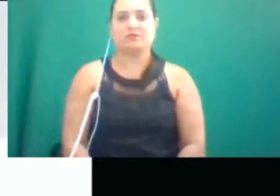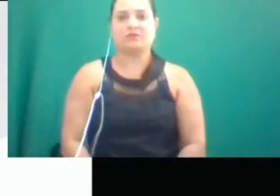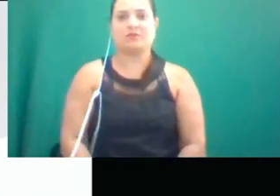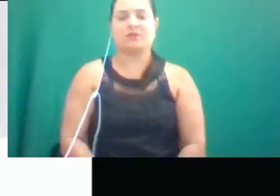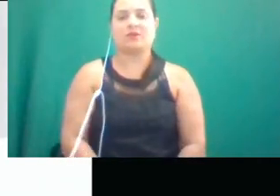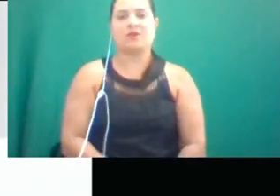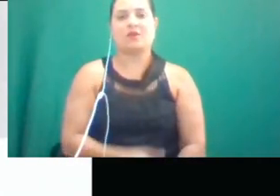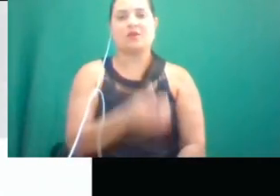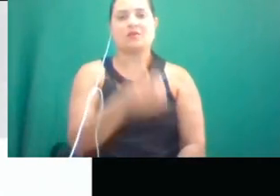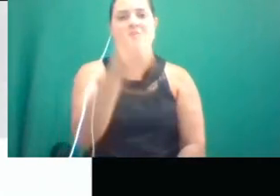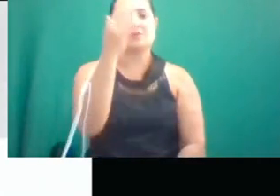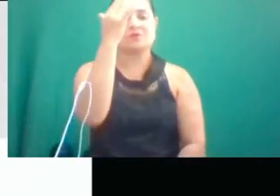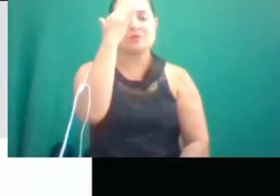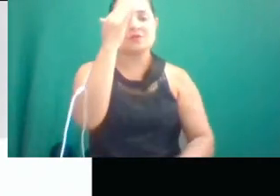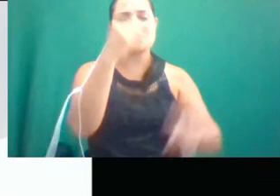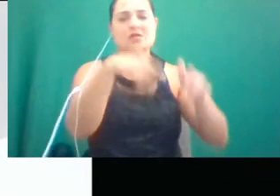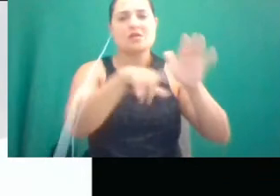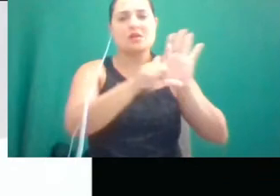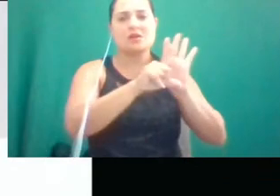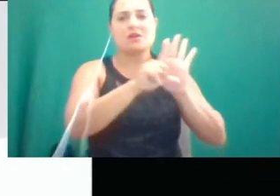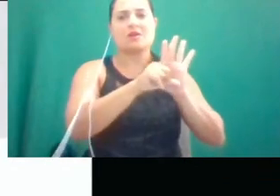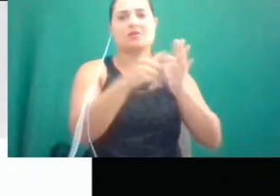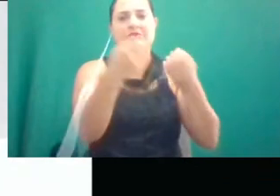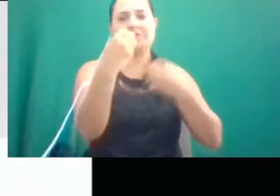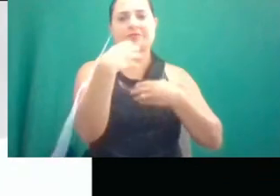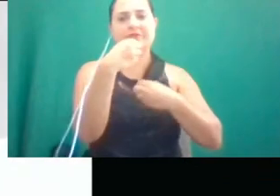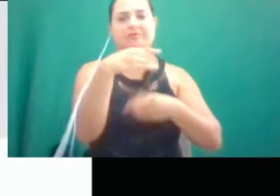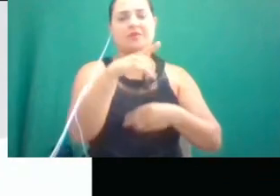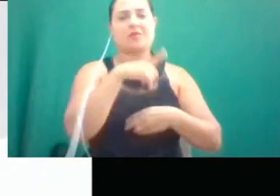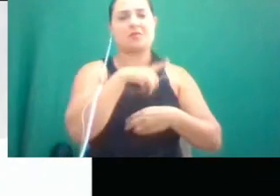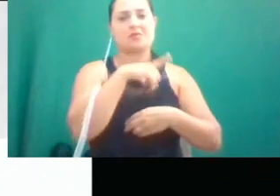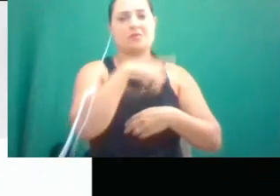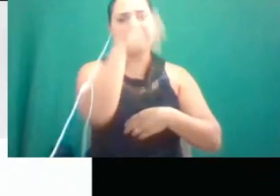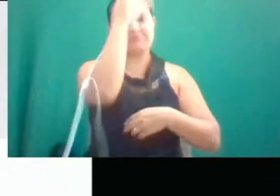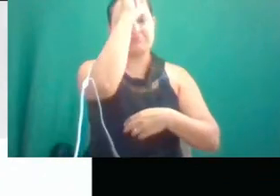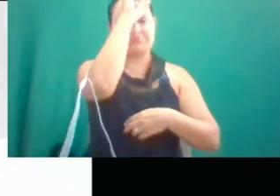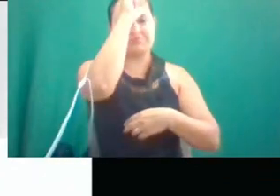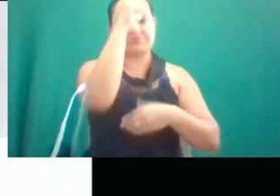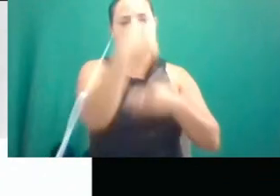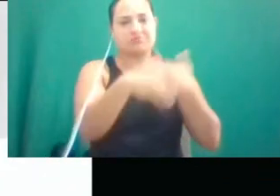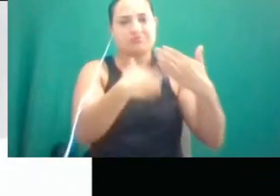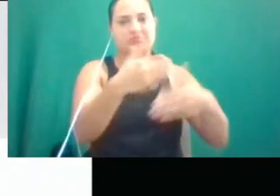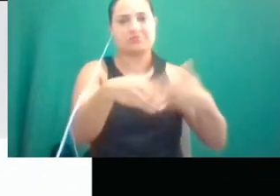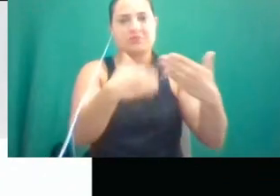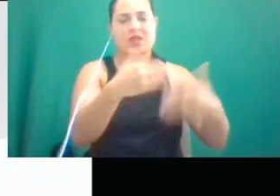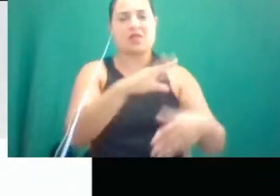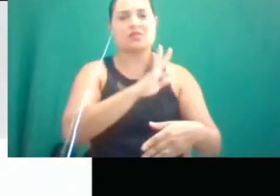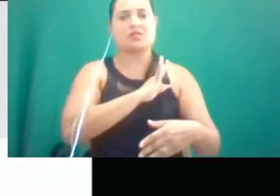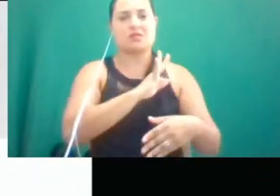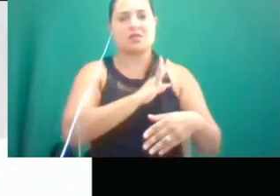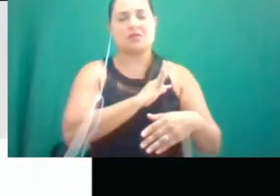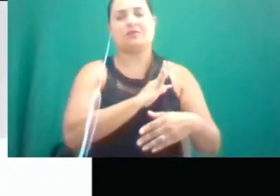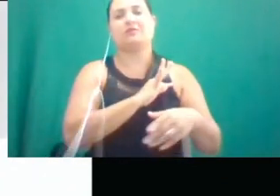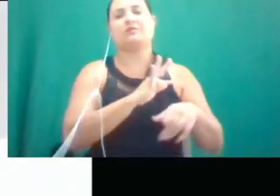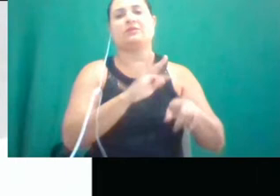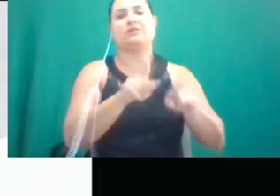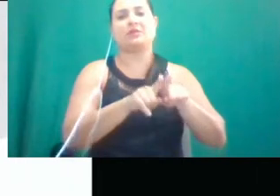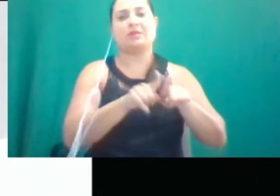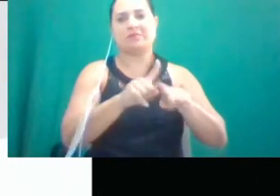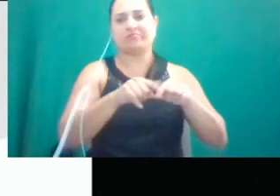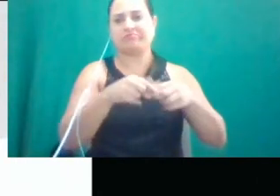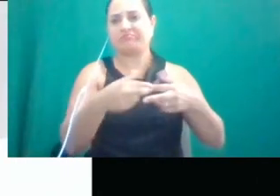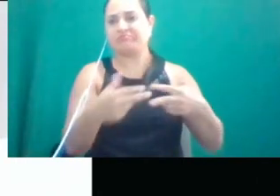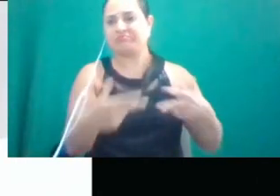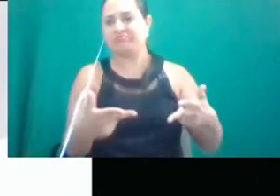agrônoma, só executar atos ditados pela consciência do meu dever, honrar os ensinamentos que recebi,